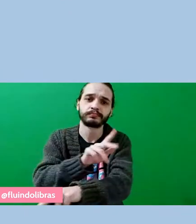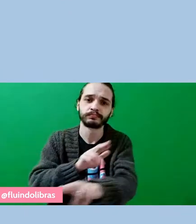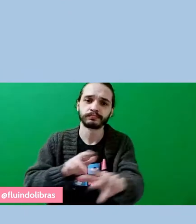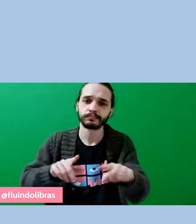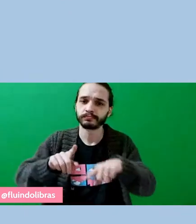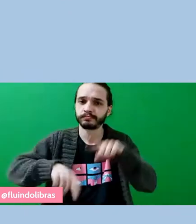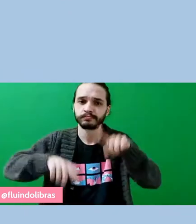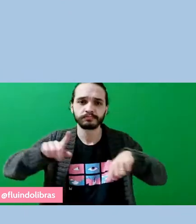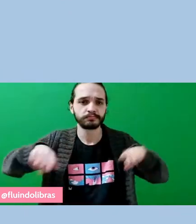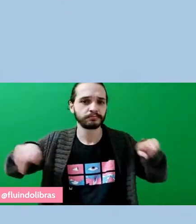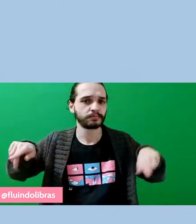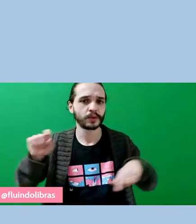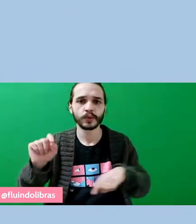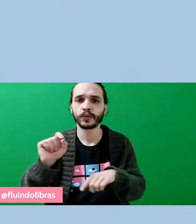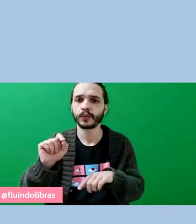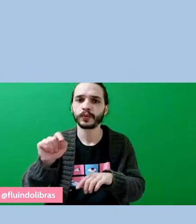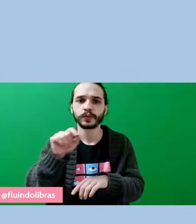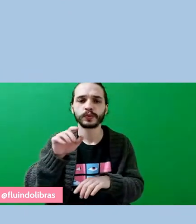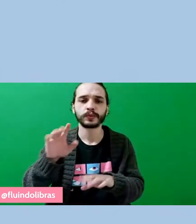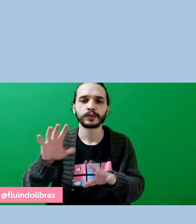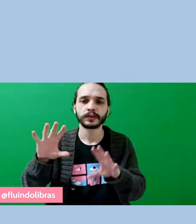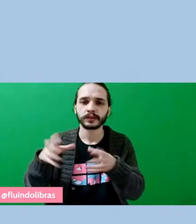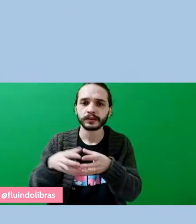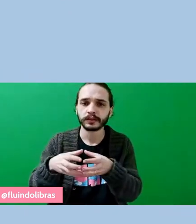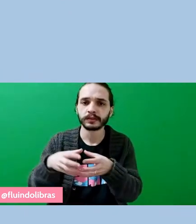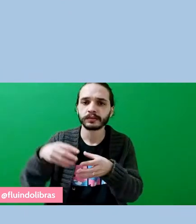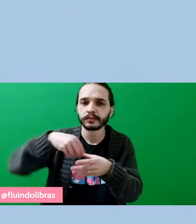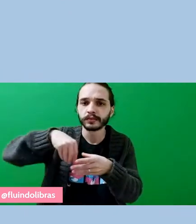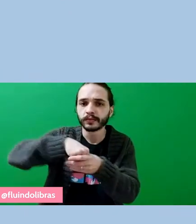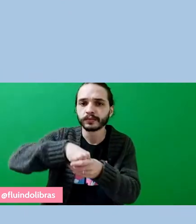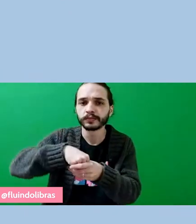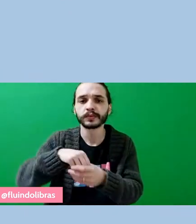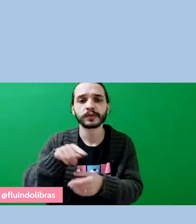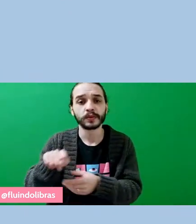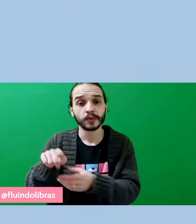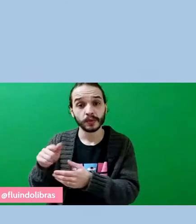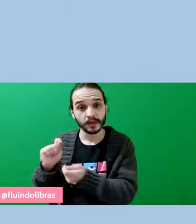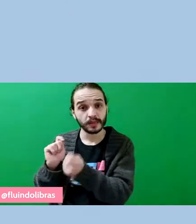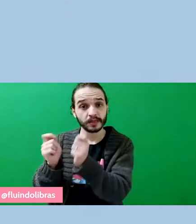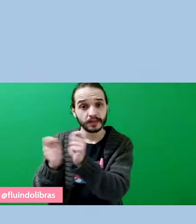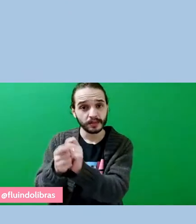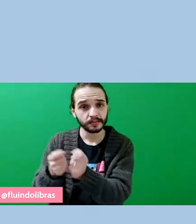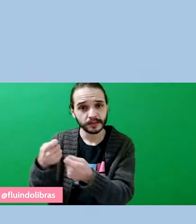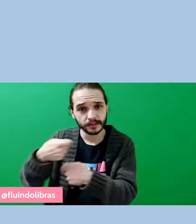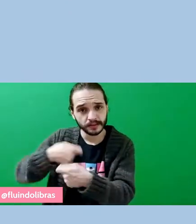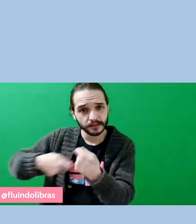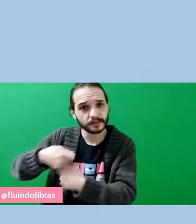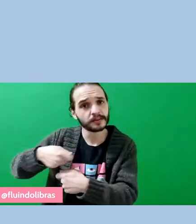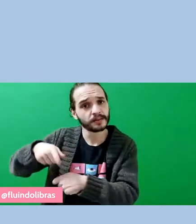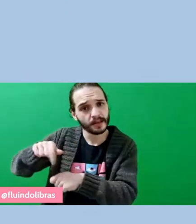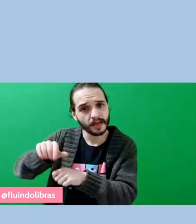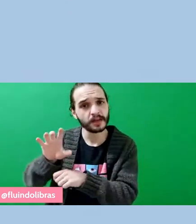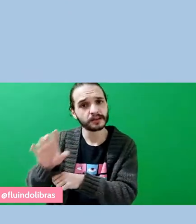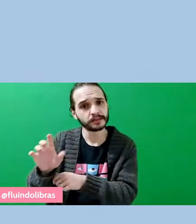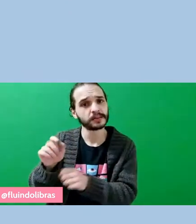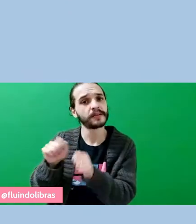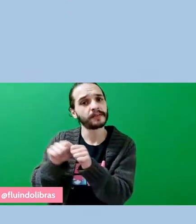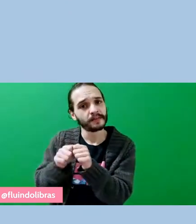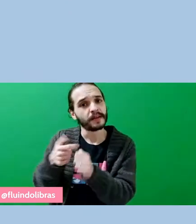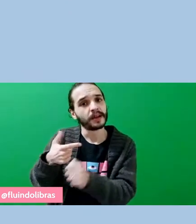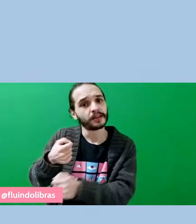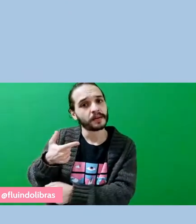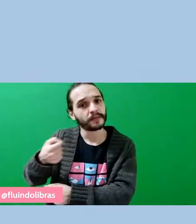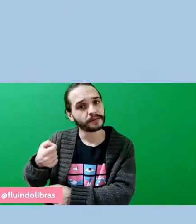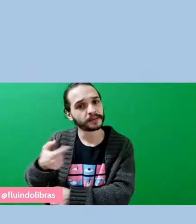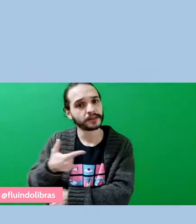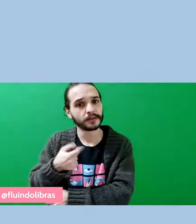do que está em volta do projeto, né? Uma adaptação. Como eu falei, essa adaptação do Negociante é assim porque ela é isso, porque ela foi feita em 2020, 2021, porque com a Renata e